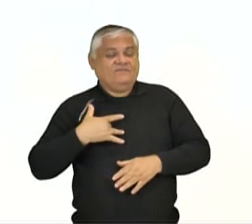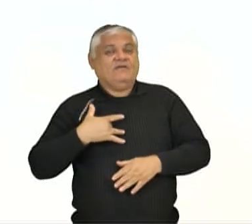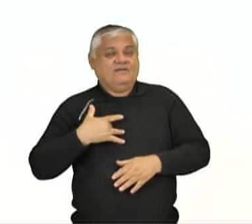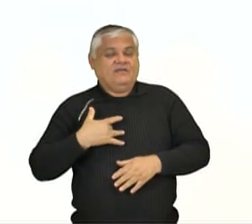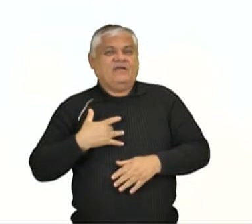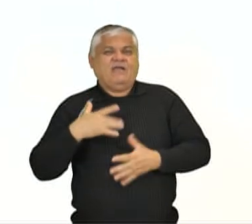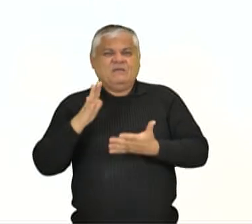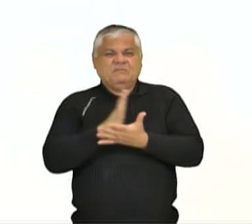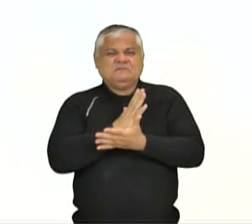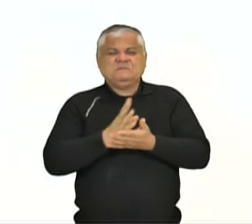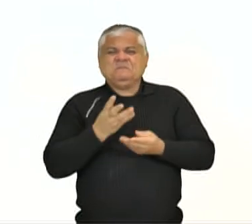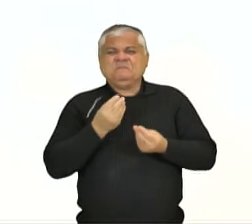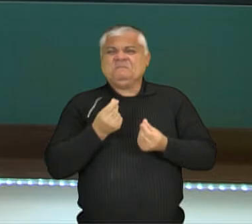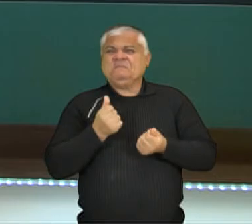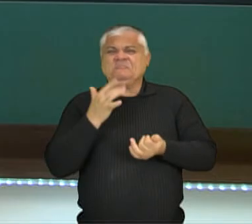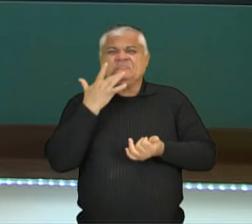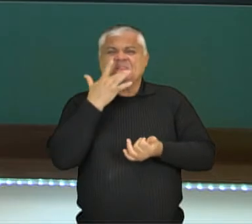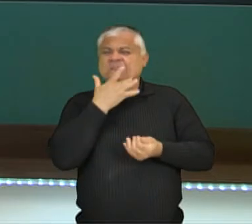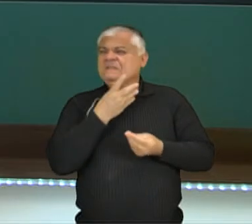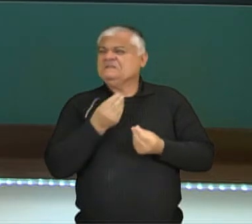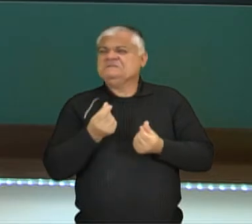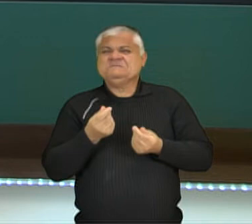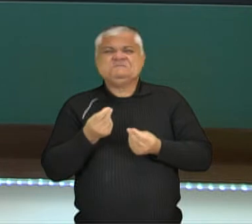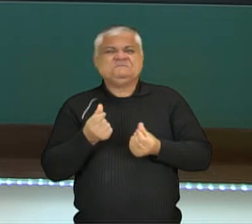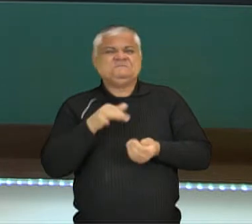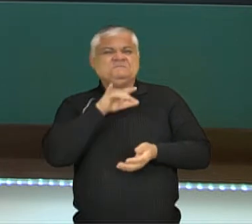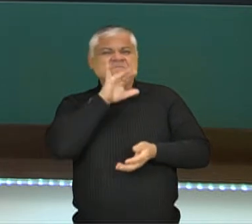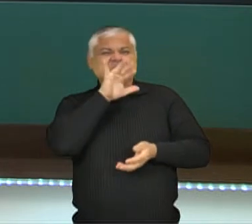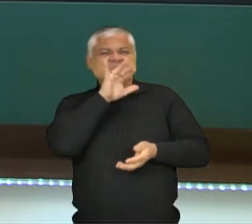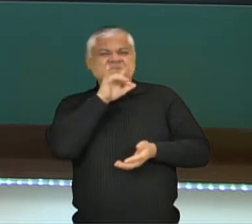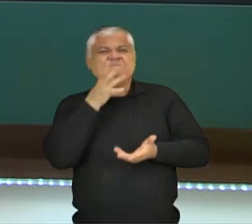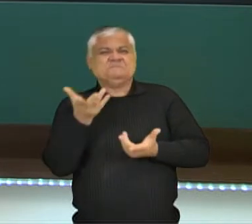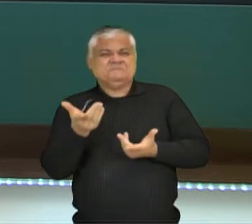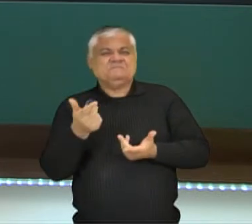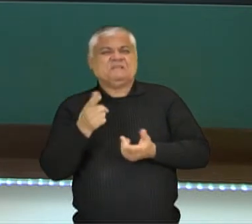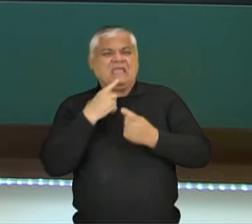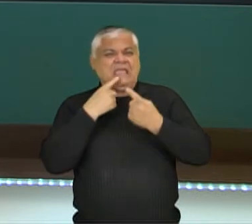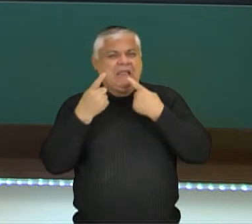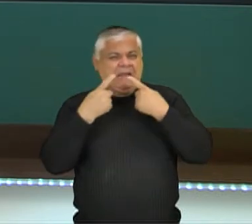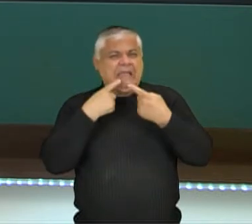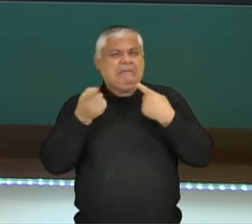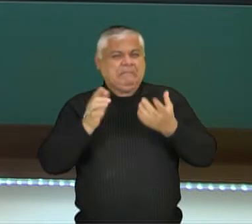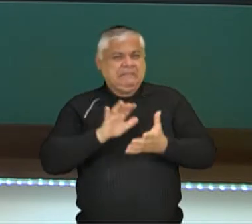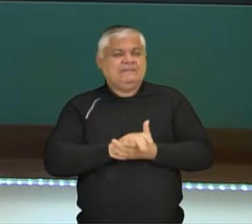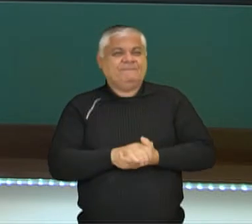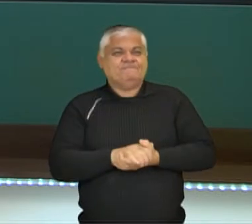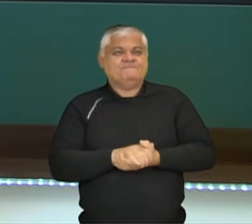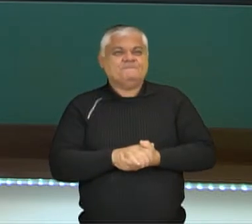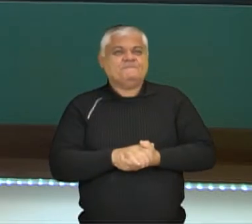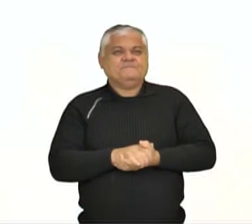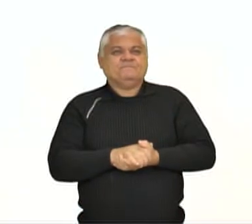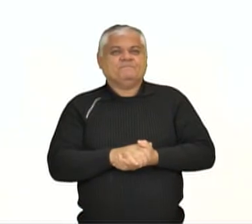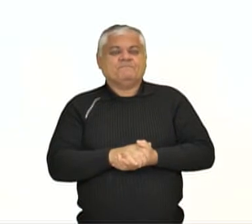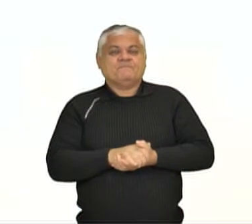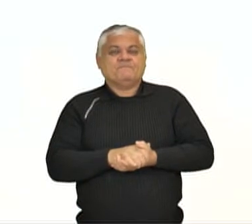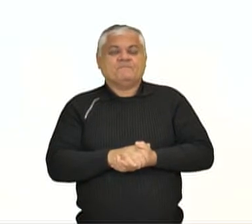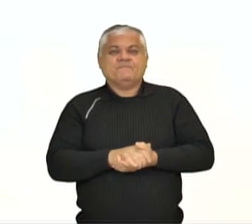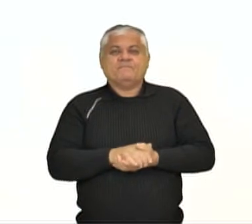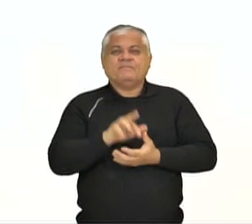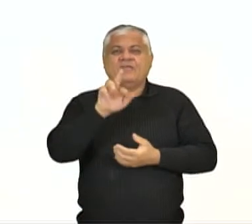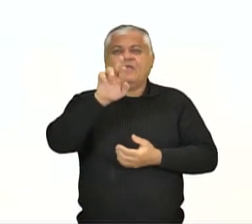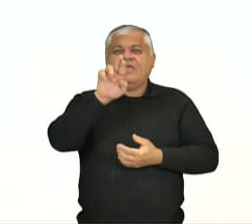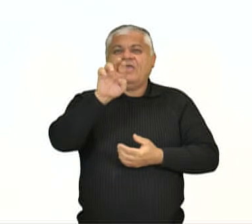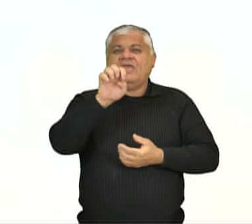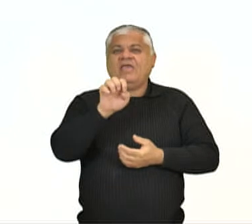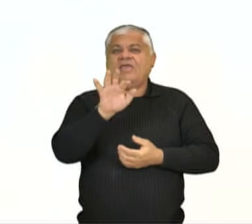se queixam do sabor de alimentos adoçados com estévia. É uma plantinha, né? E os